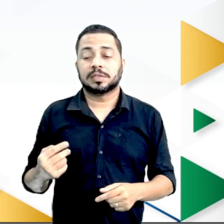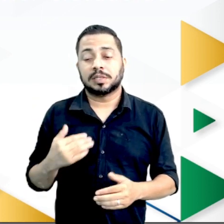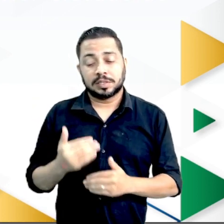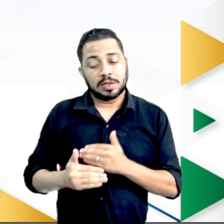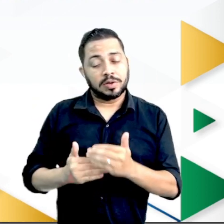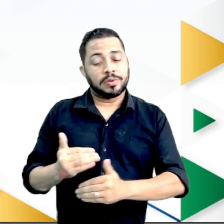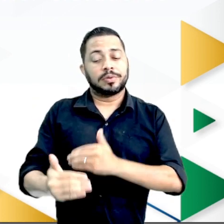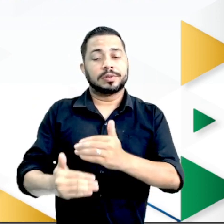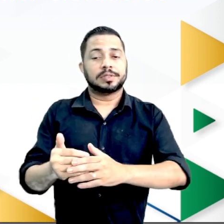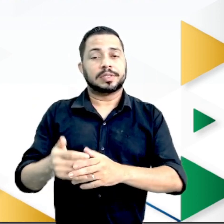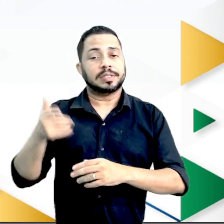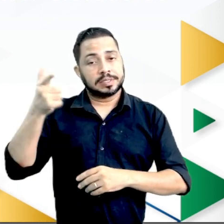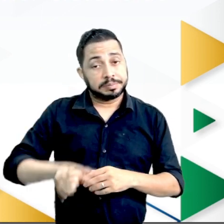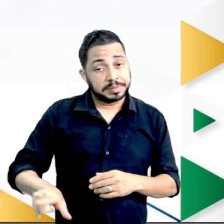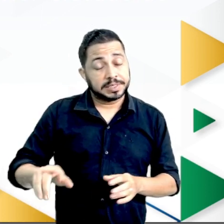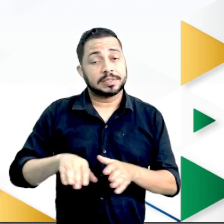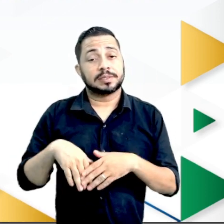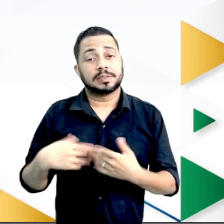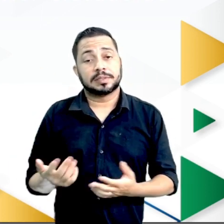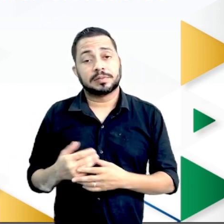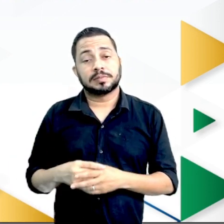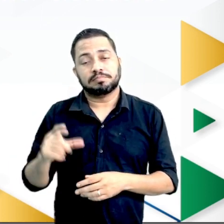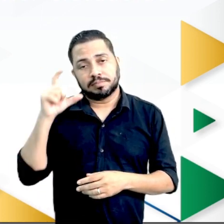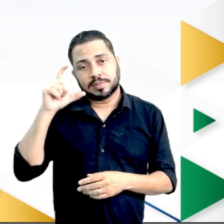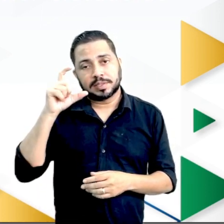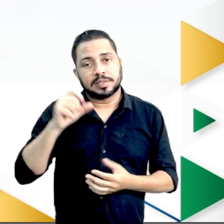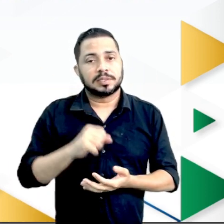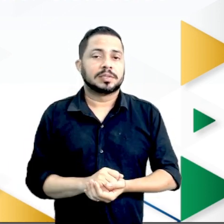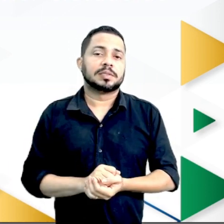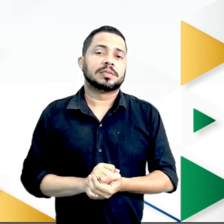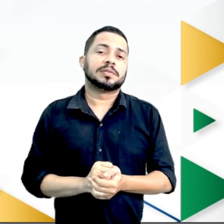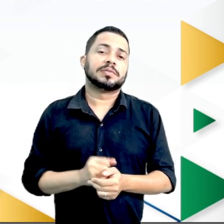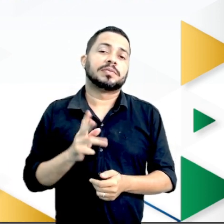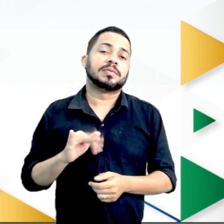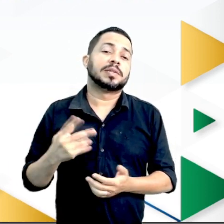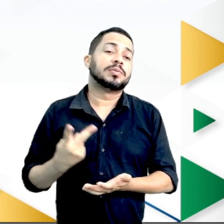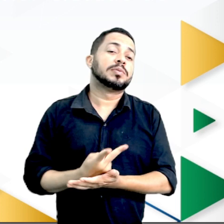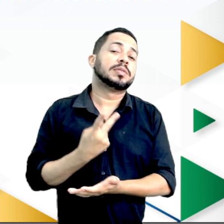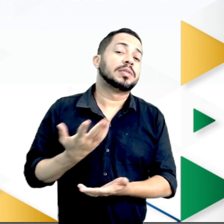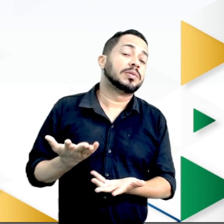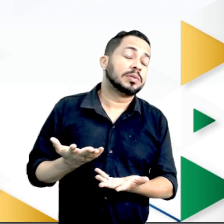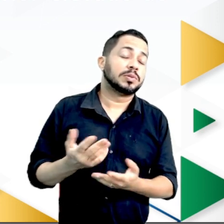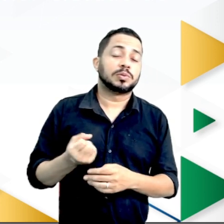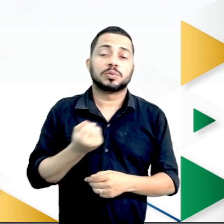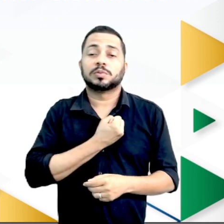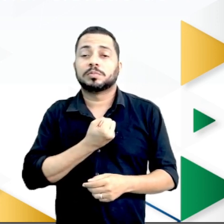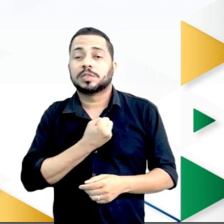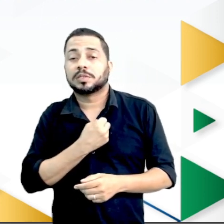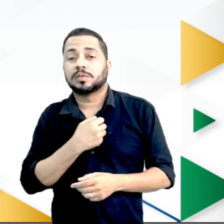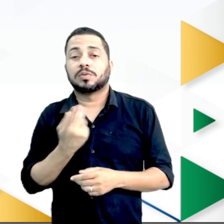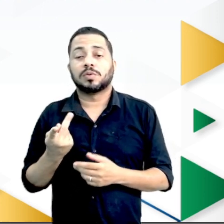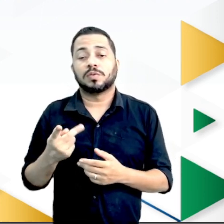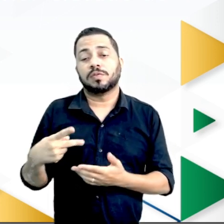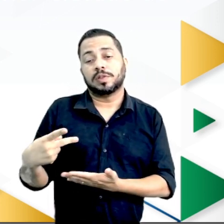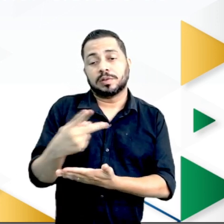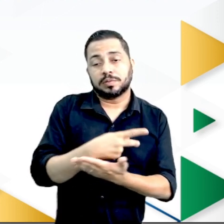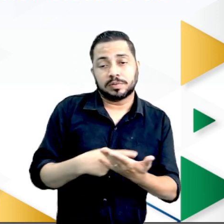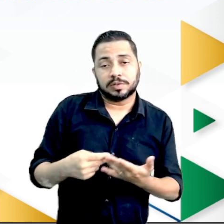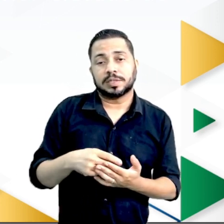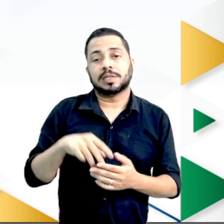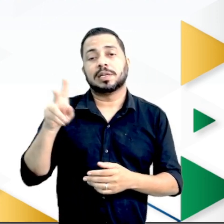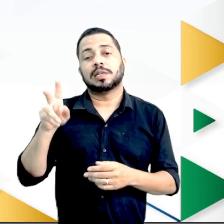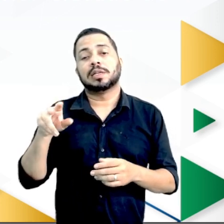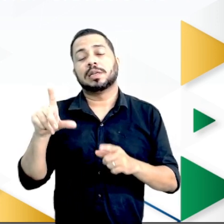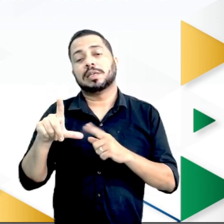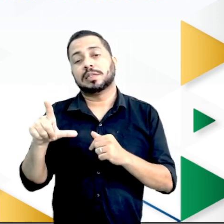ordem, ele se repete. Então, olha que interessante. Isso tanto vai acontecer com números como figuras e números e letras